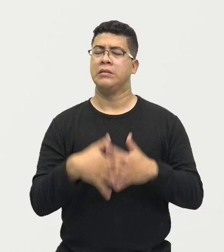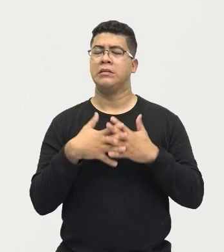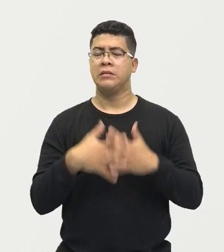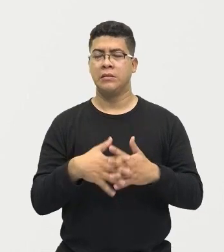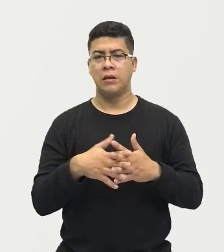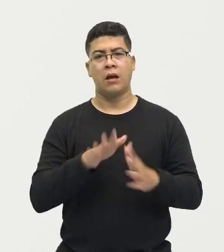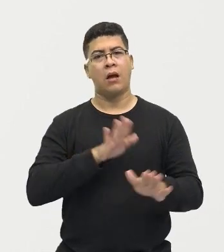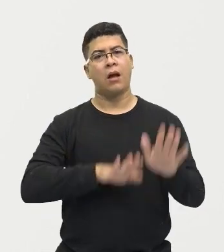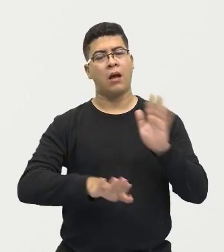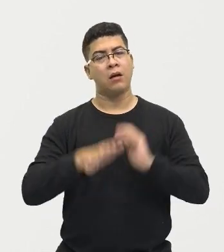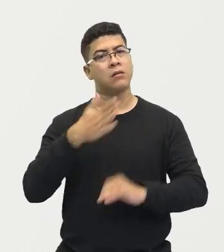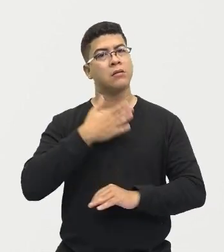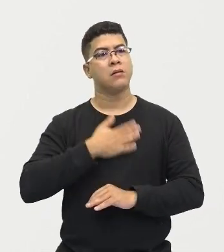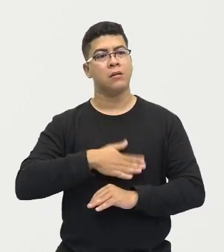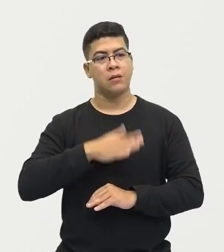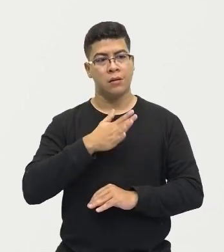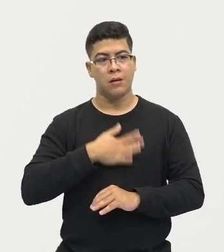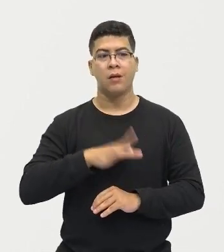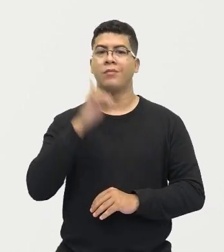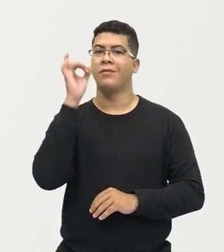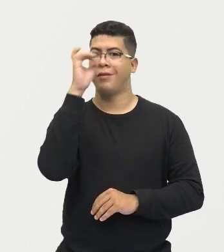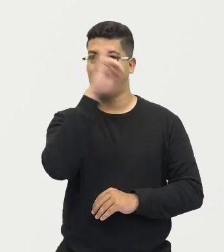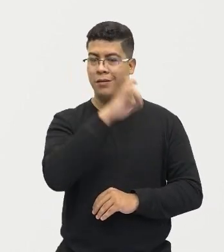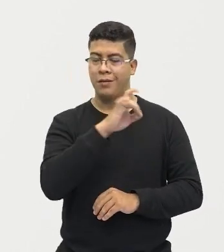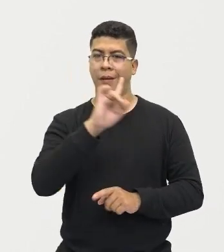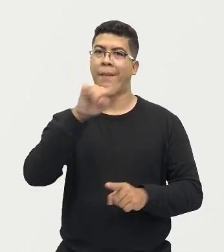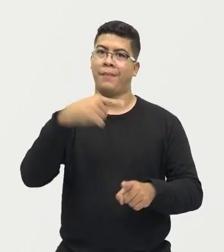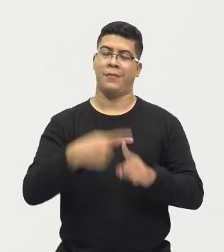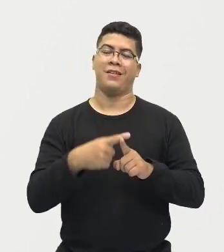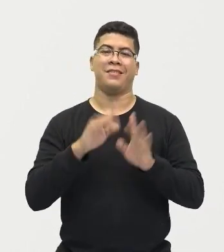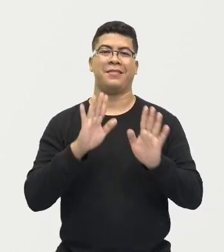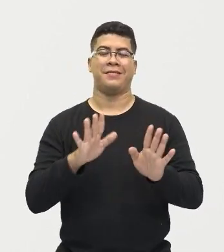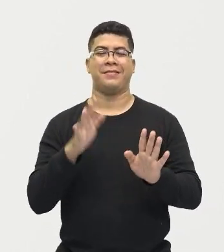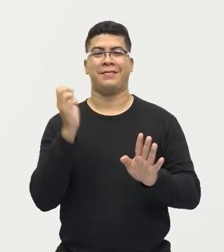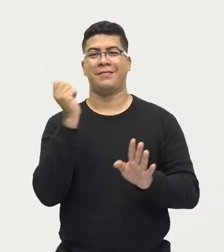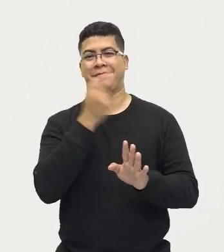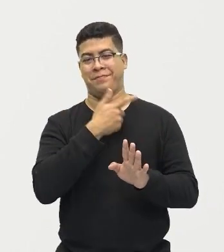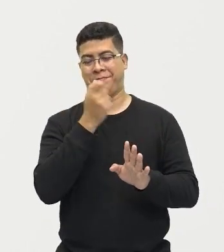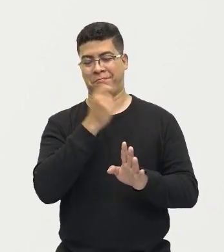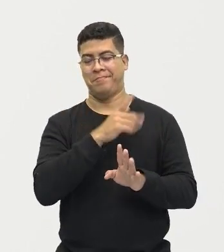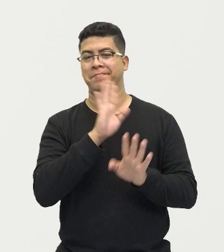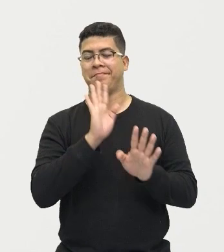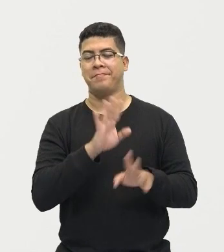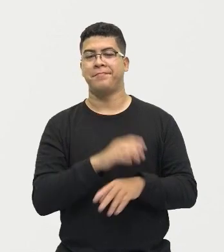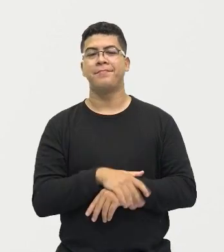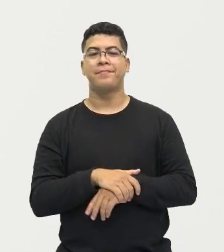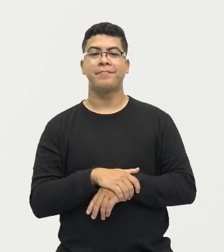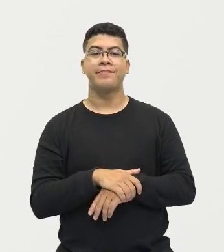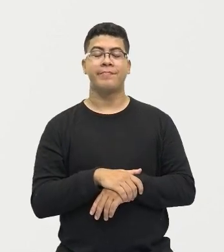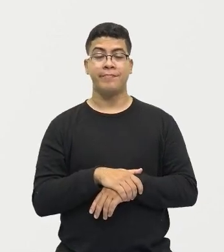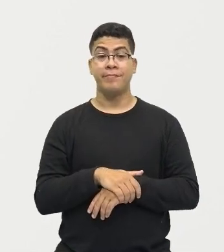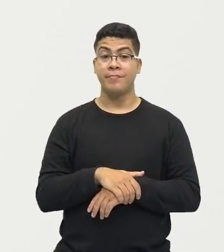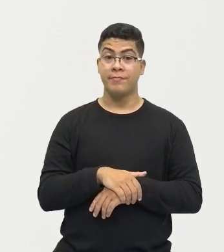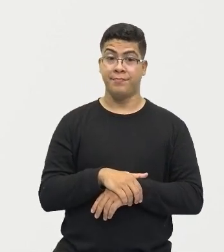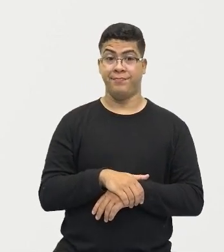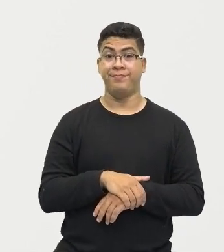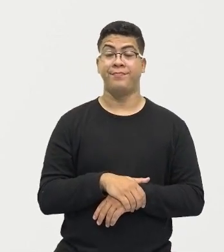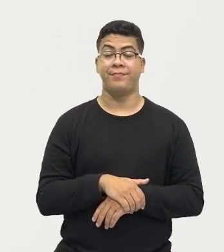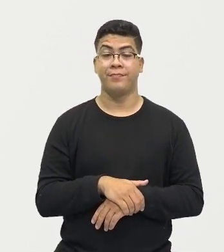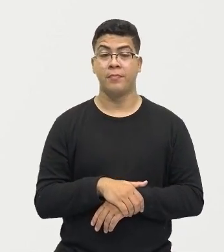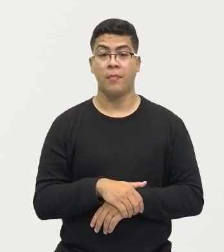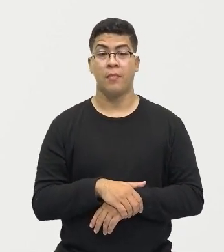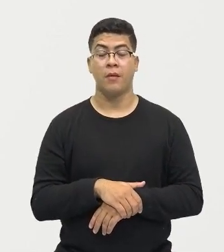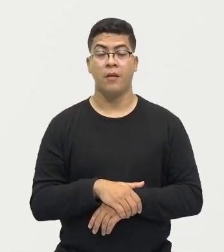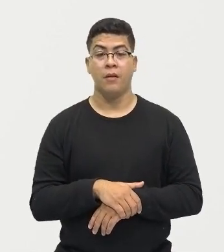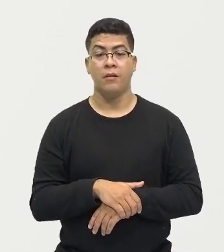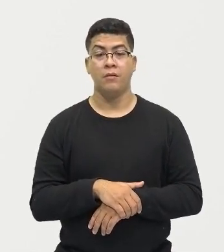vamos complicar mais ainda. Brincadeira, olha só. Então, nos dois períodos sujeito, o sujeito é o mesmo. Né? O sujeito é